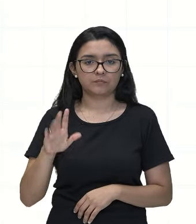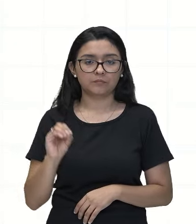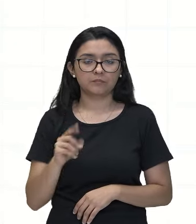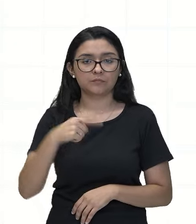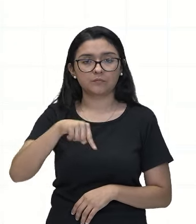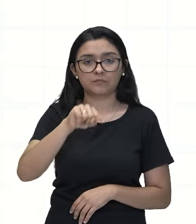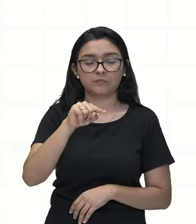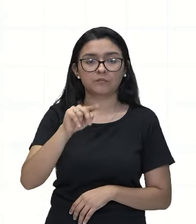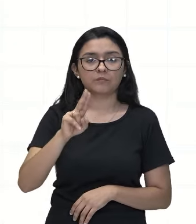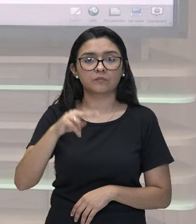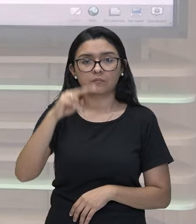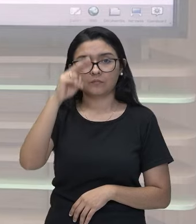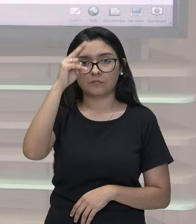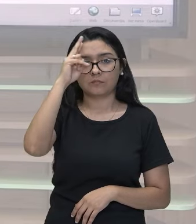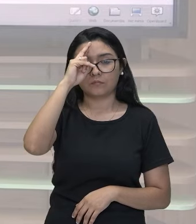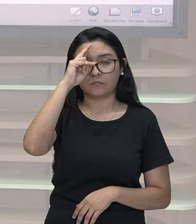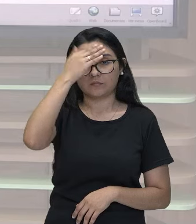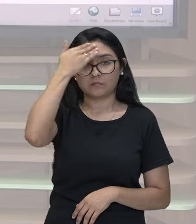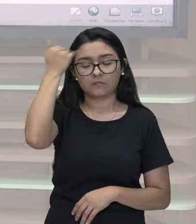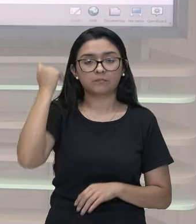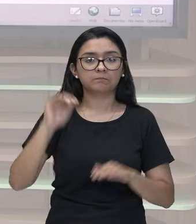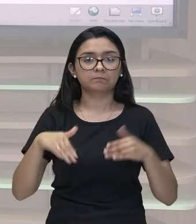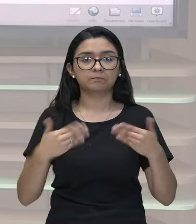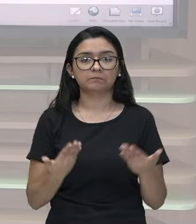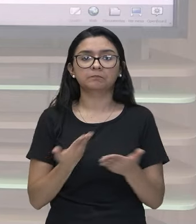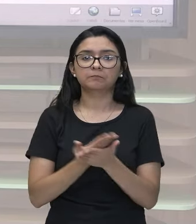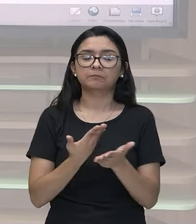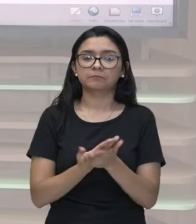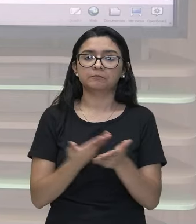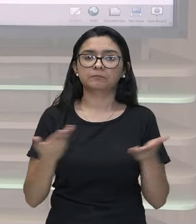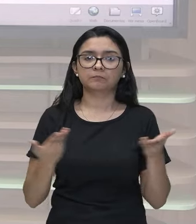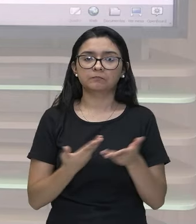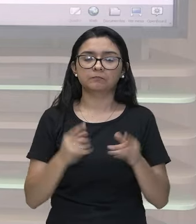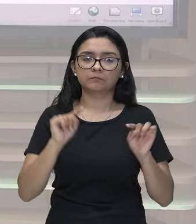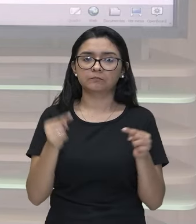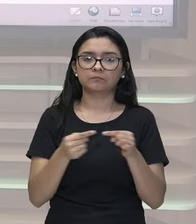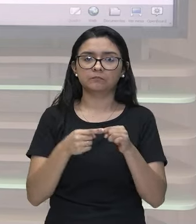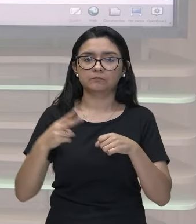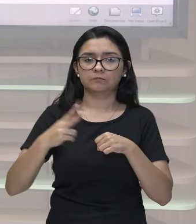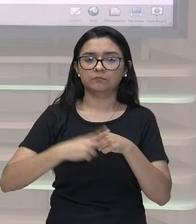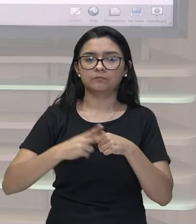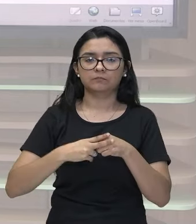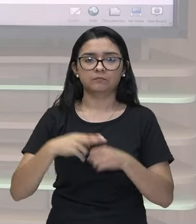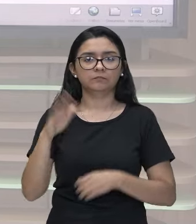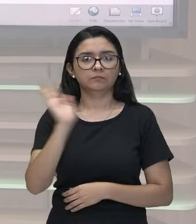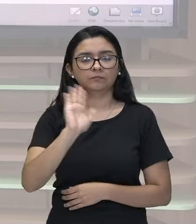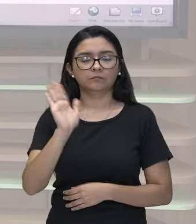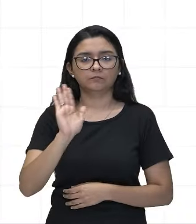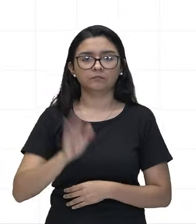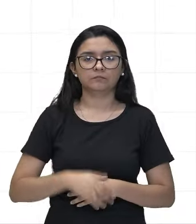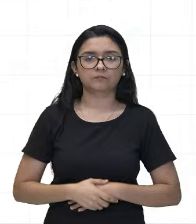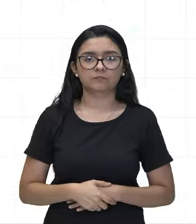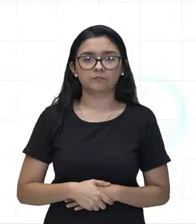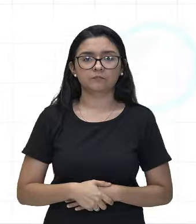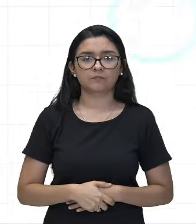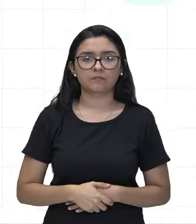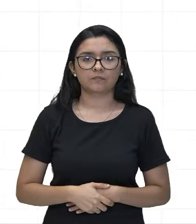esquecerem certo então gente Essa foi a nossa aula sobre concordância verbal e até uma próxima